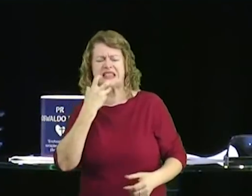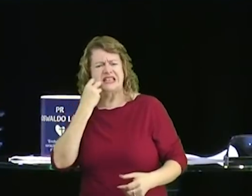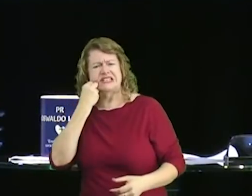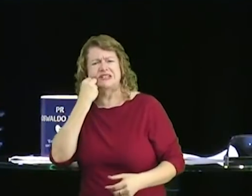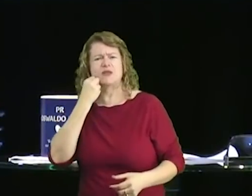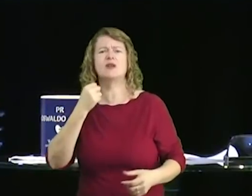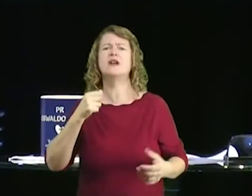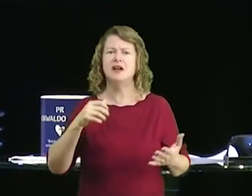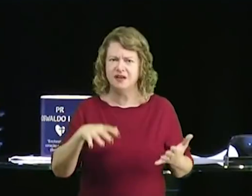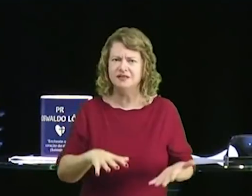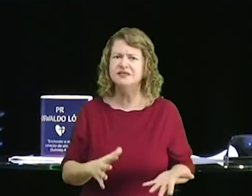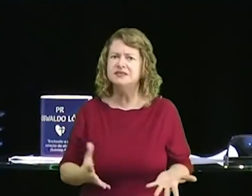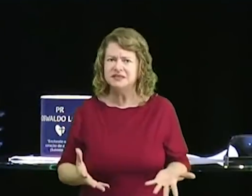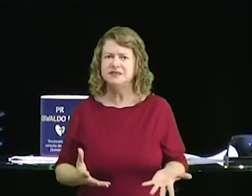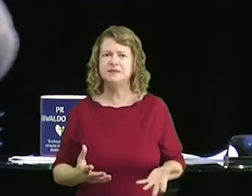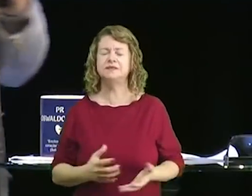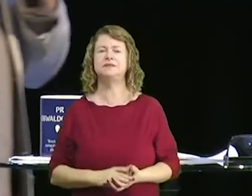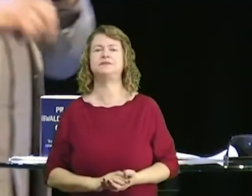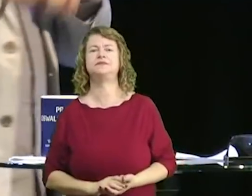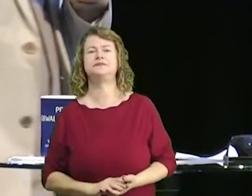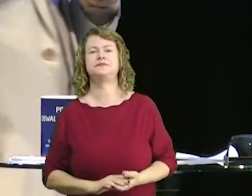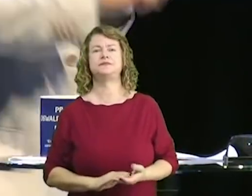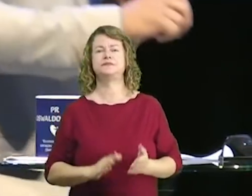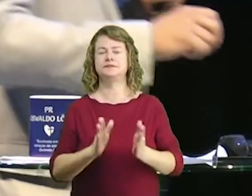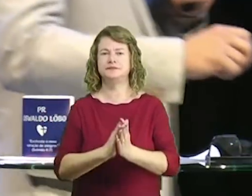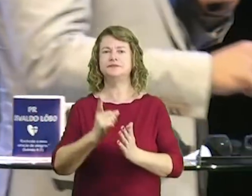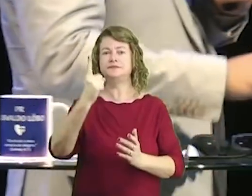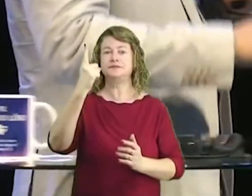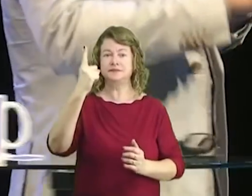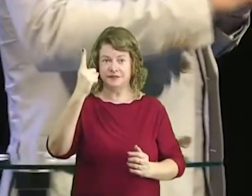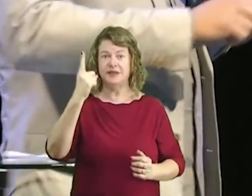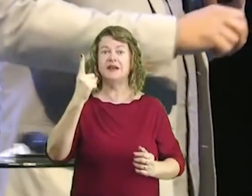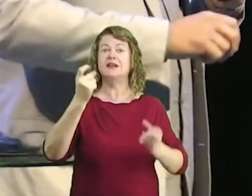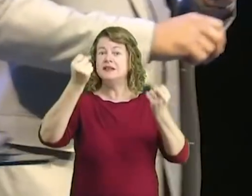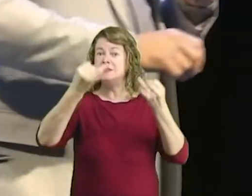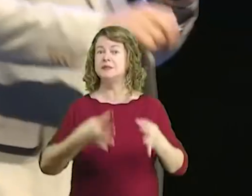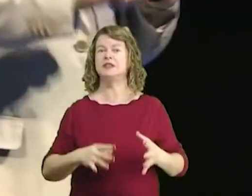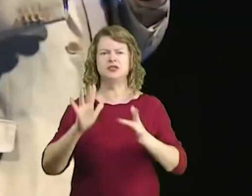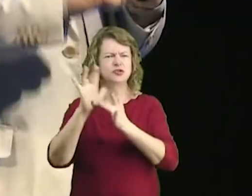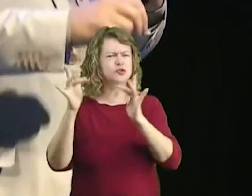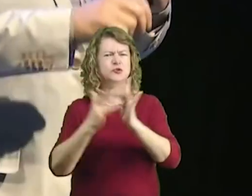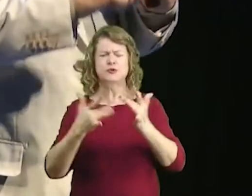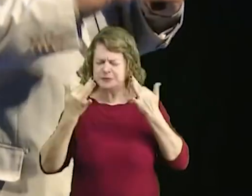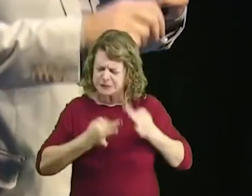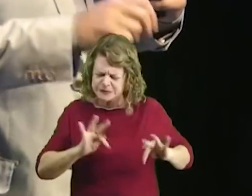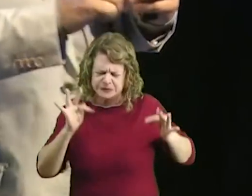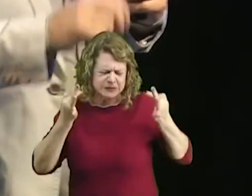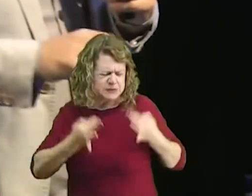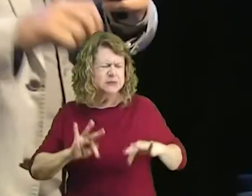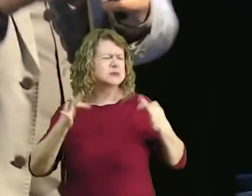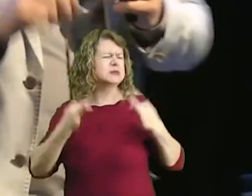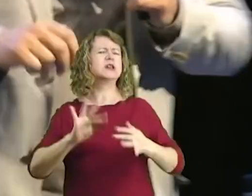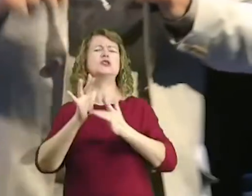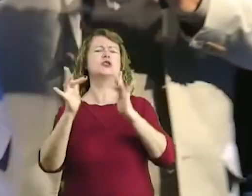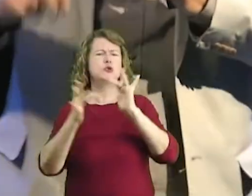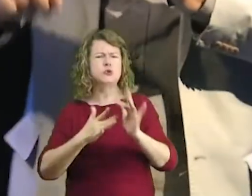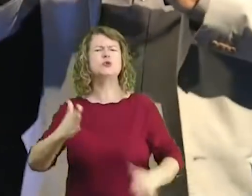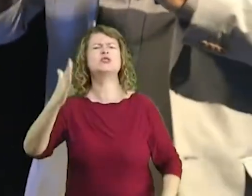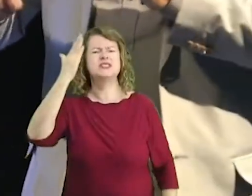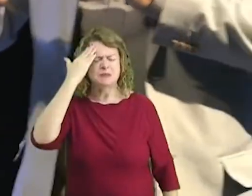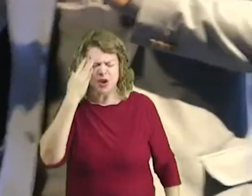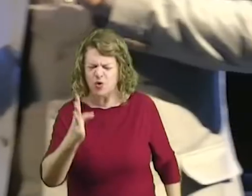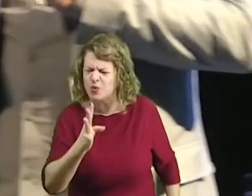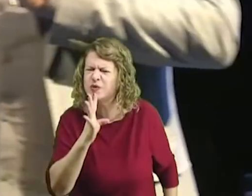de dores, que sabia o que era sofrer. Jesus foi o mais desprezado